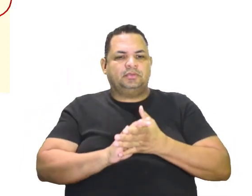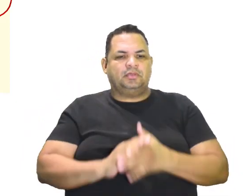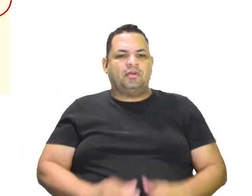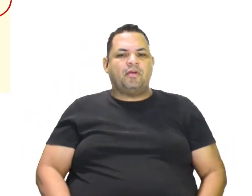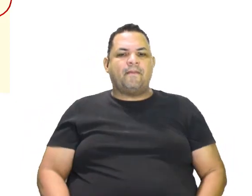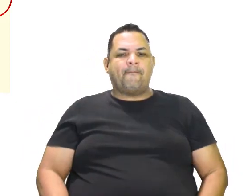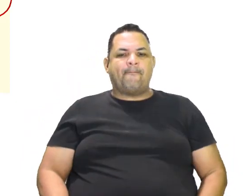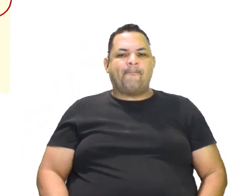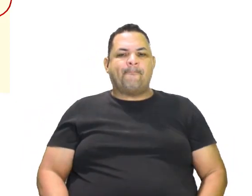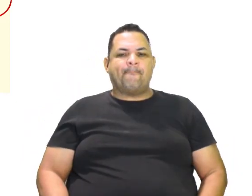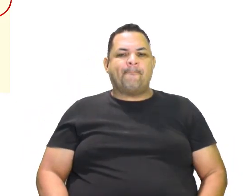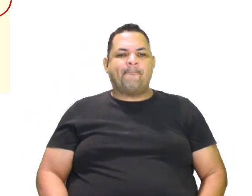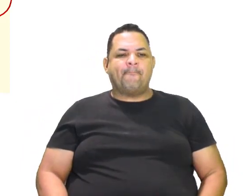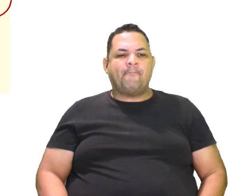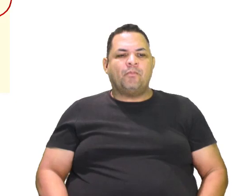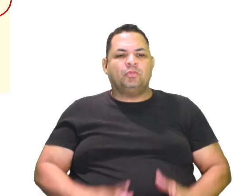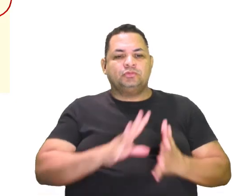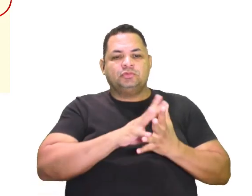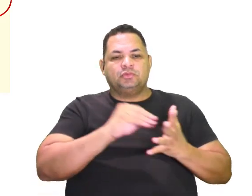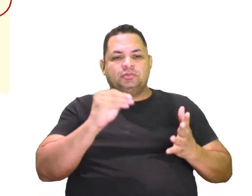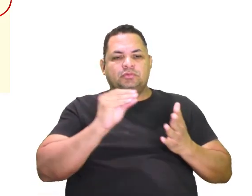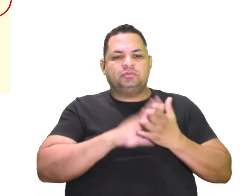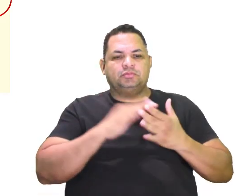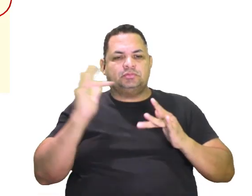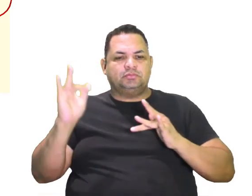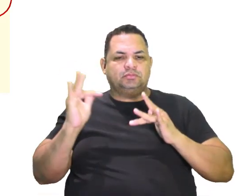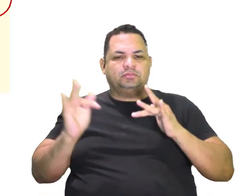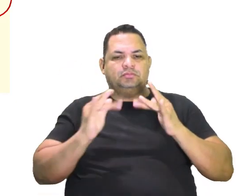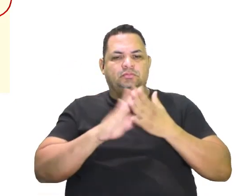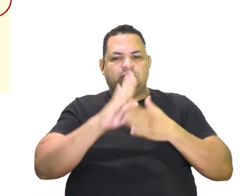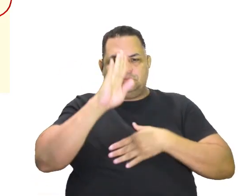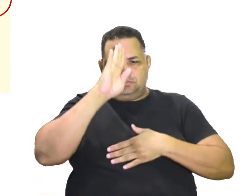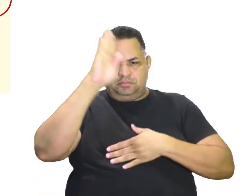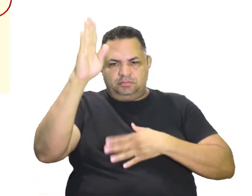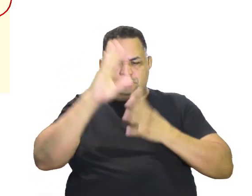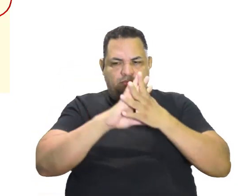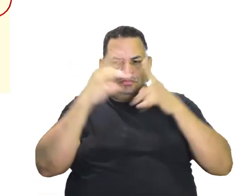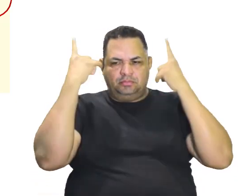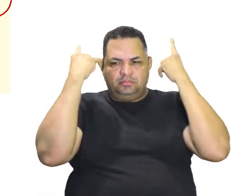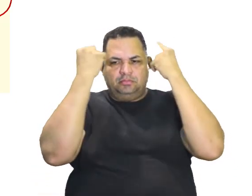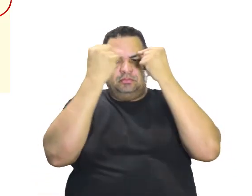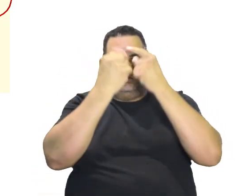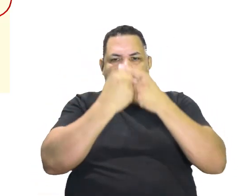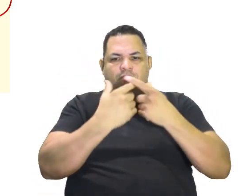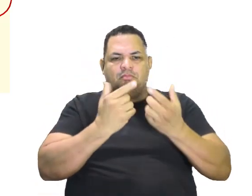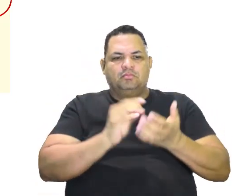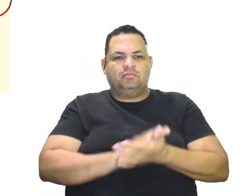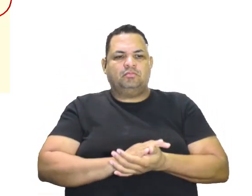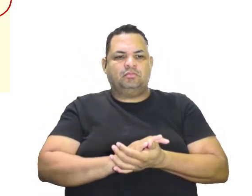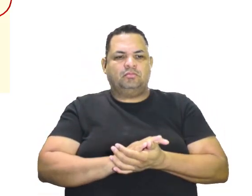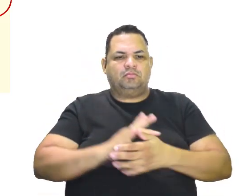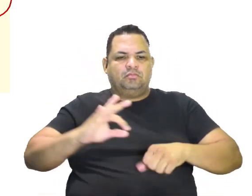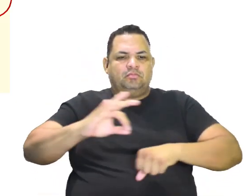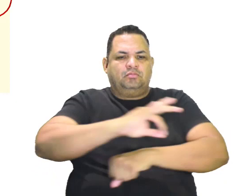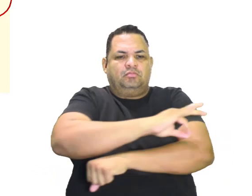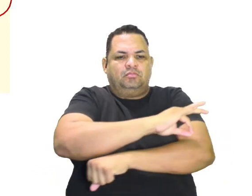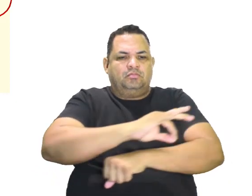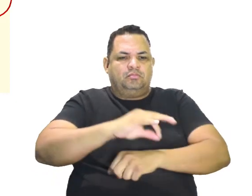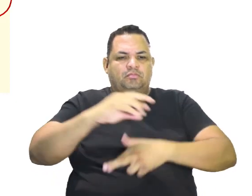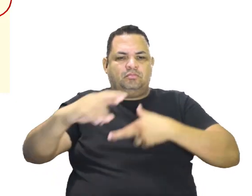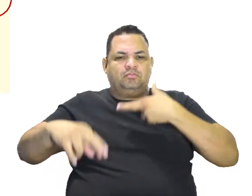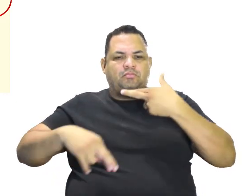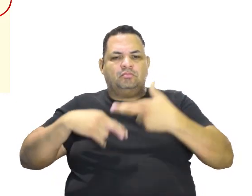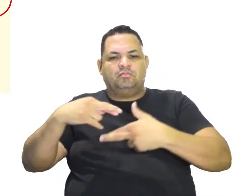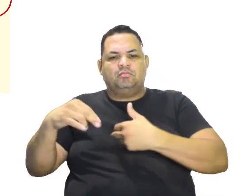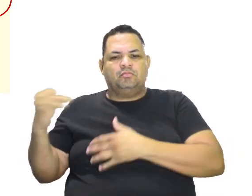Então, por meio da imitação dos clássicos, principalmente os gregos, na